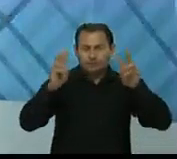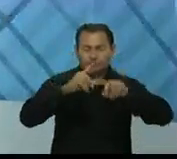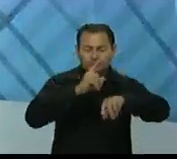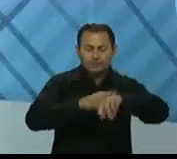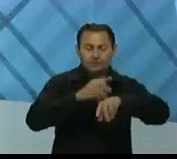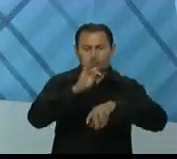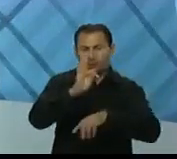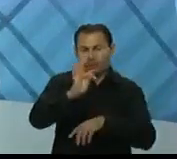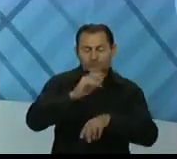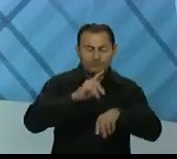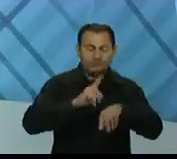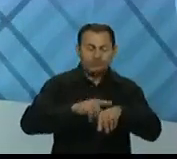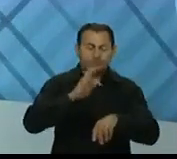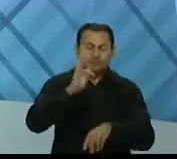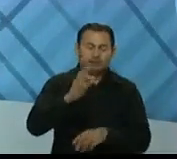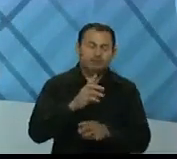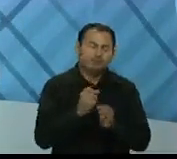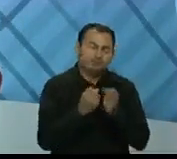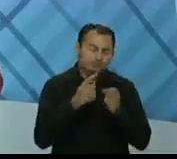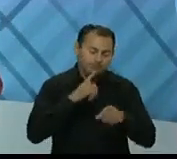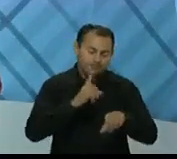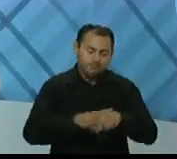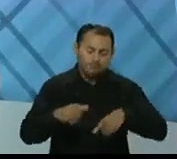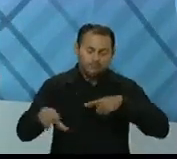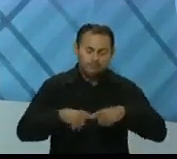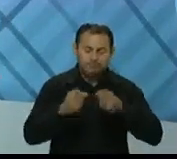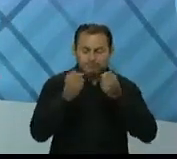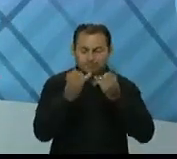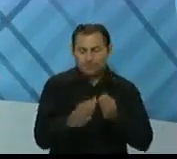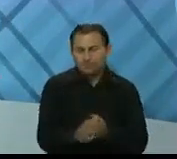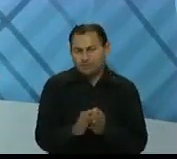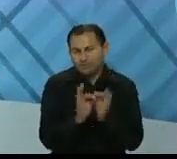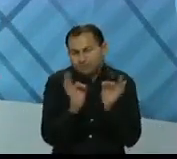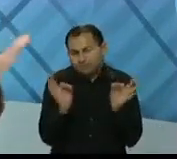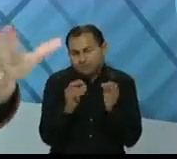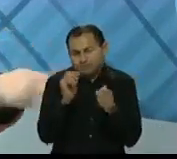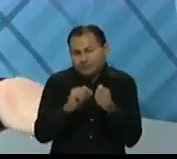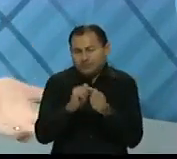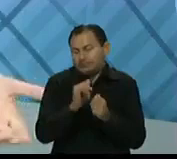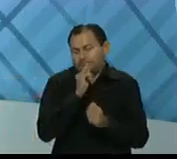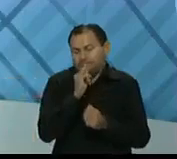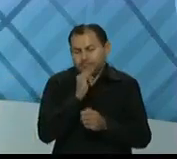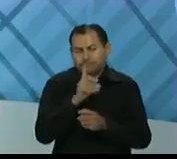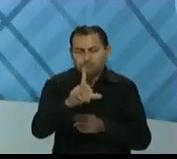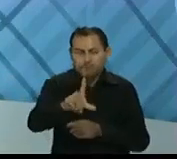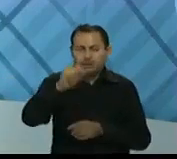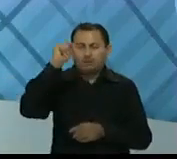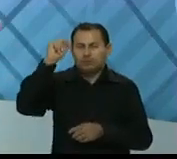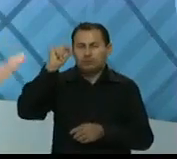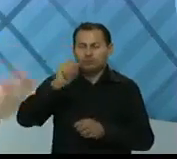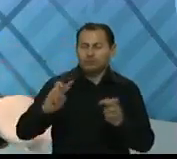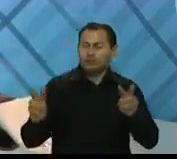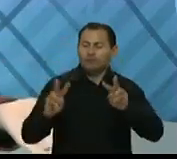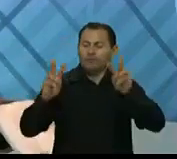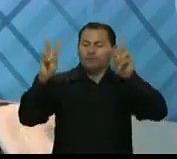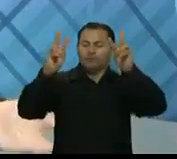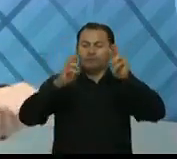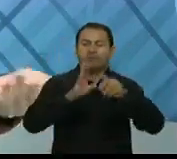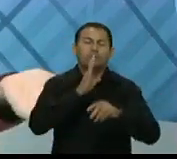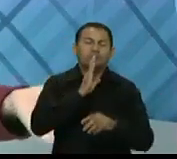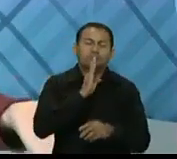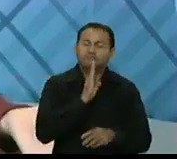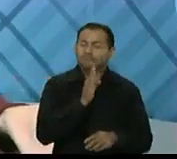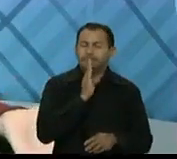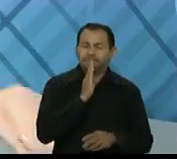t? Que não tem como eu trabalhar com operações simples, como a gente fazia, por exemplo, para determinar o valor